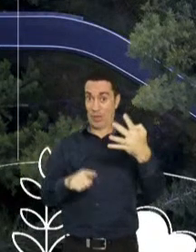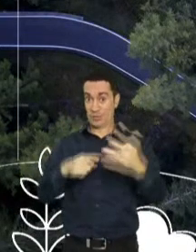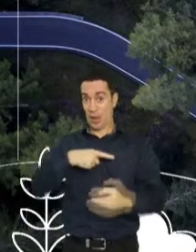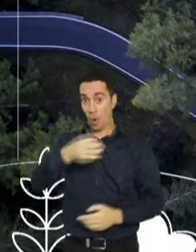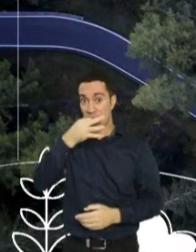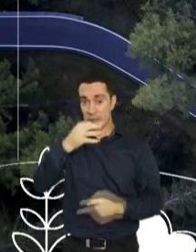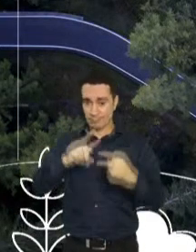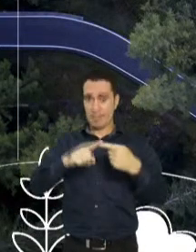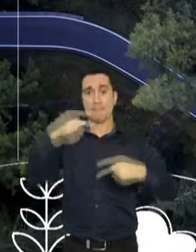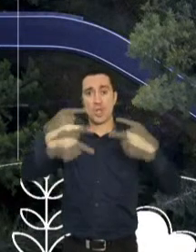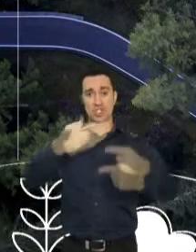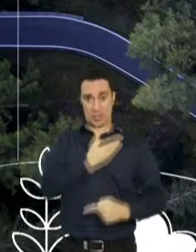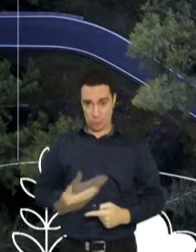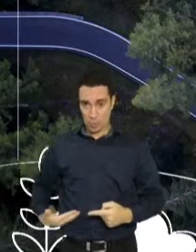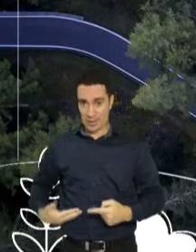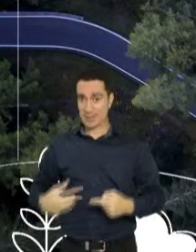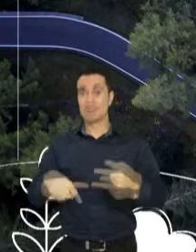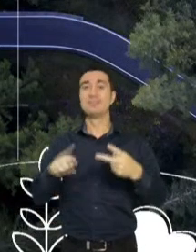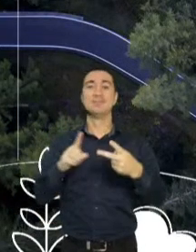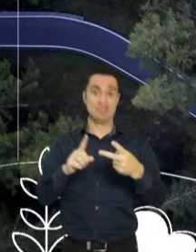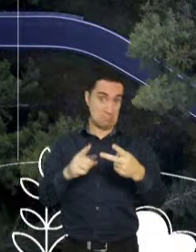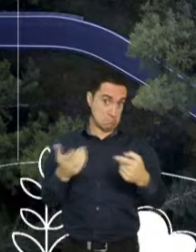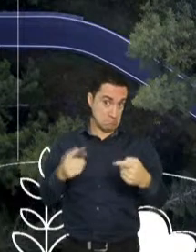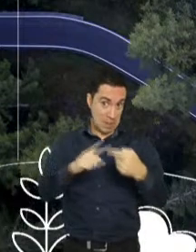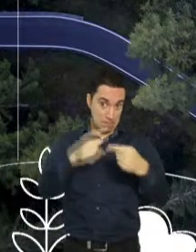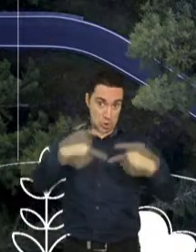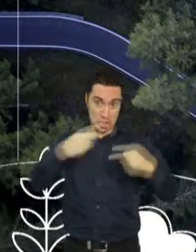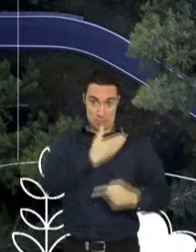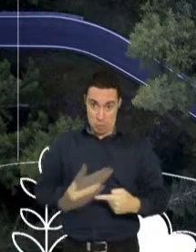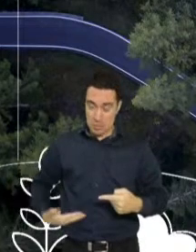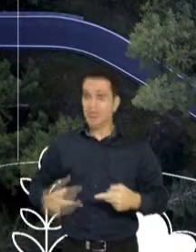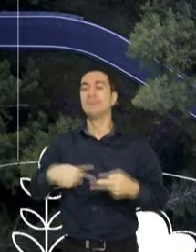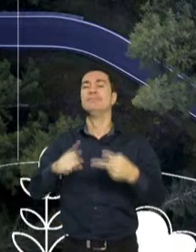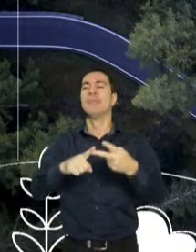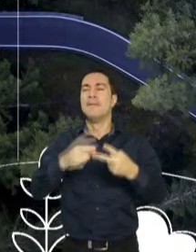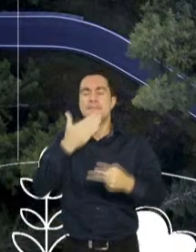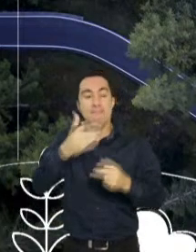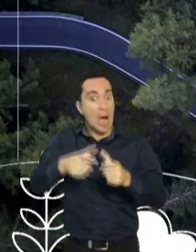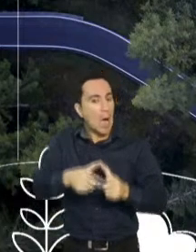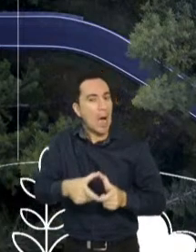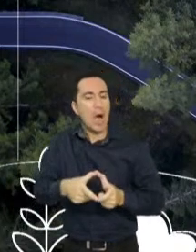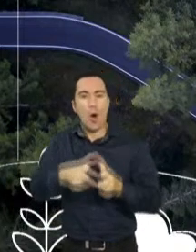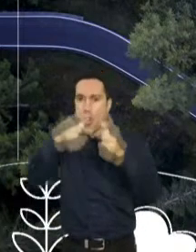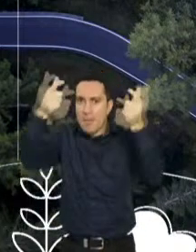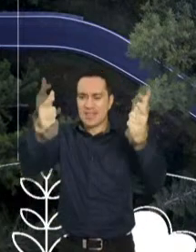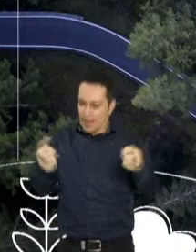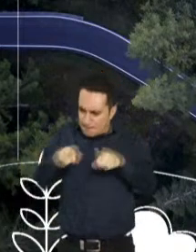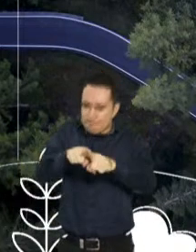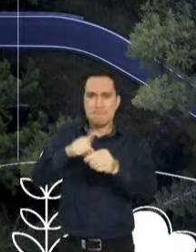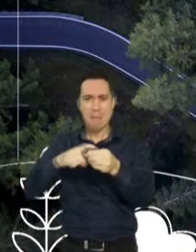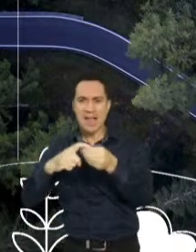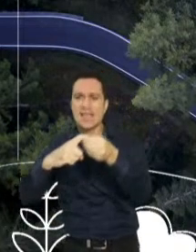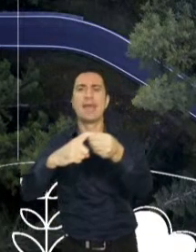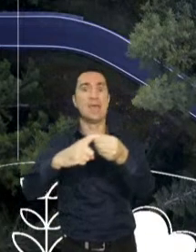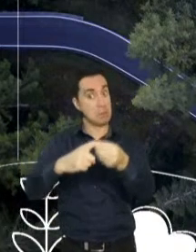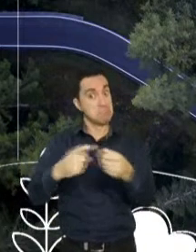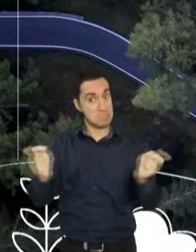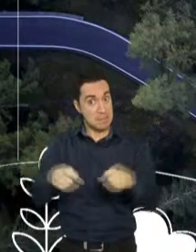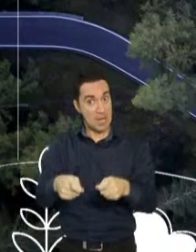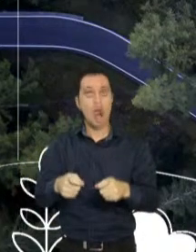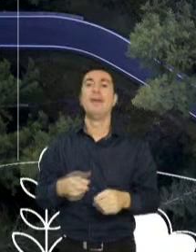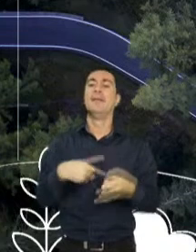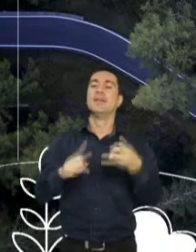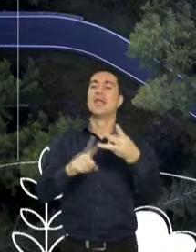dicas: políticas públicas, implementação de políticas públicas, fomentação de coalizões, formação de